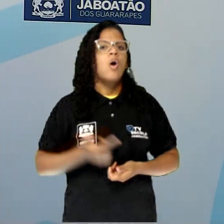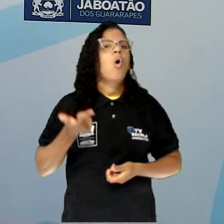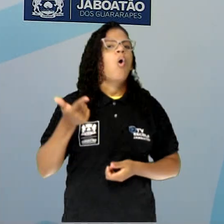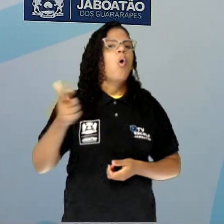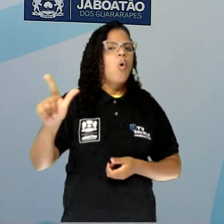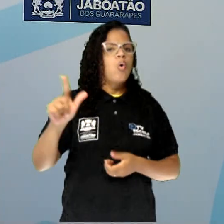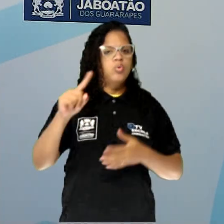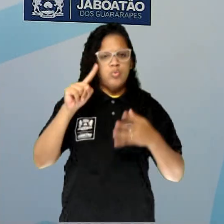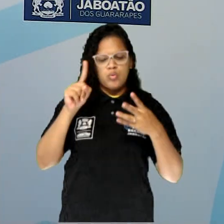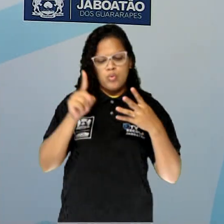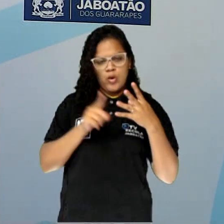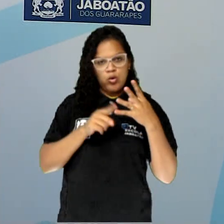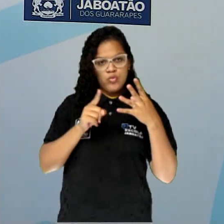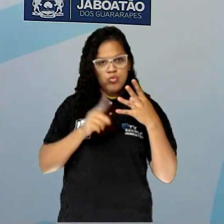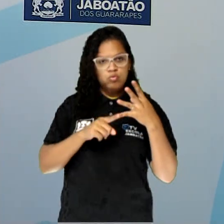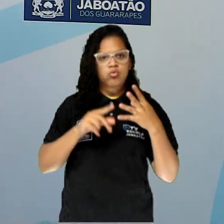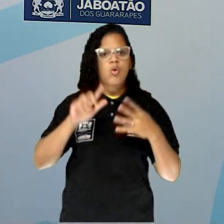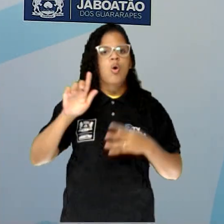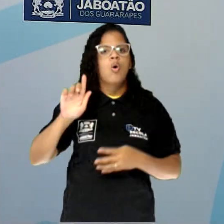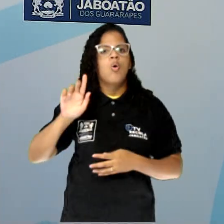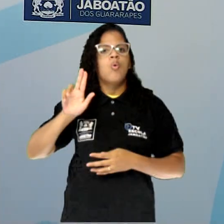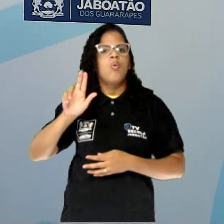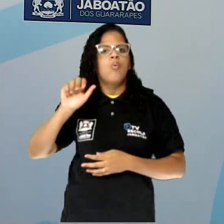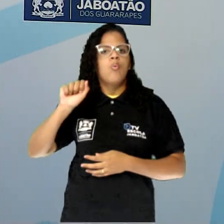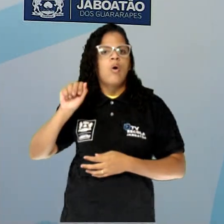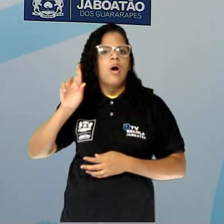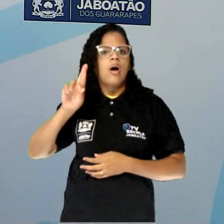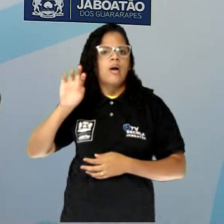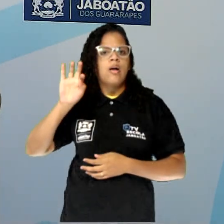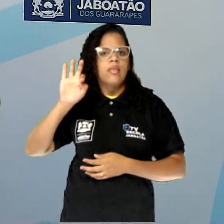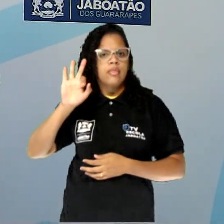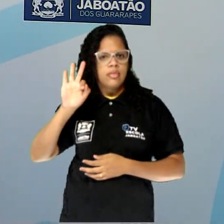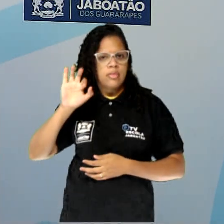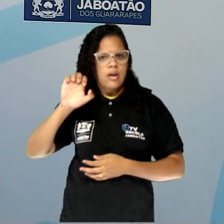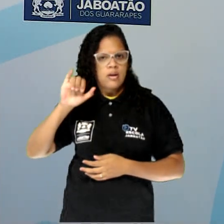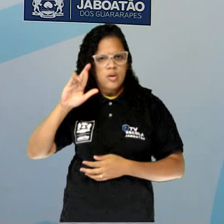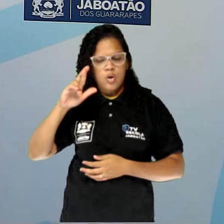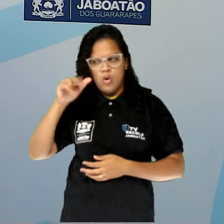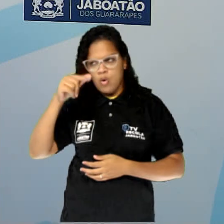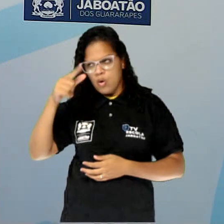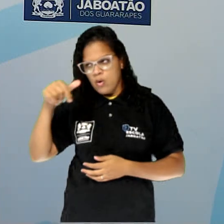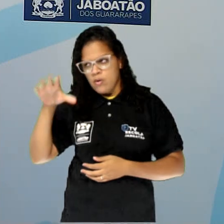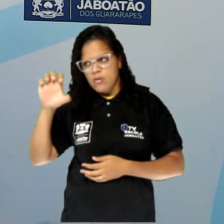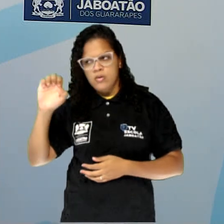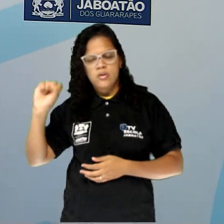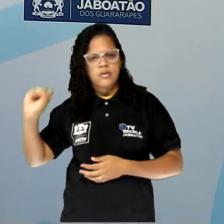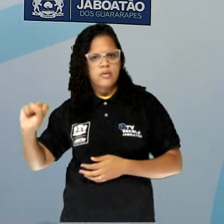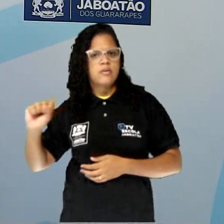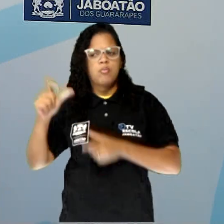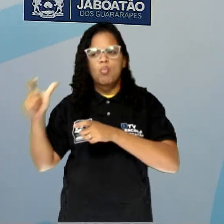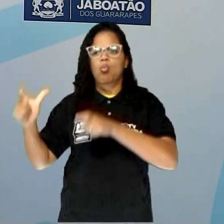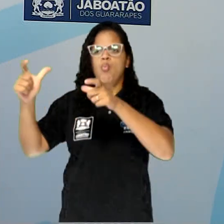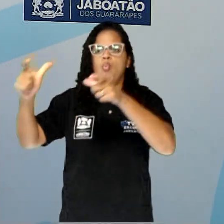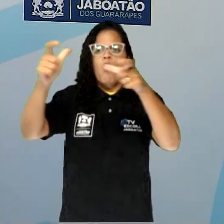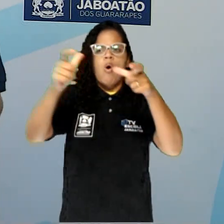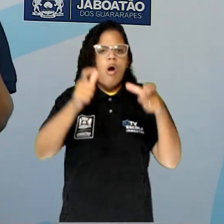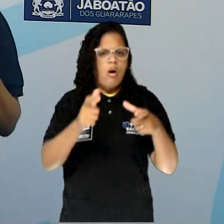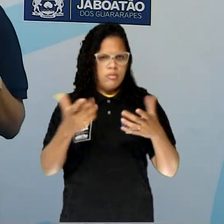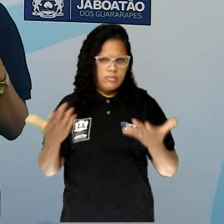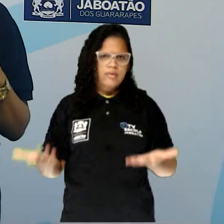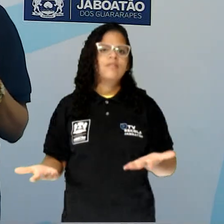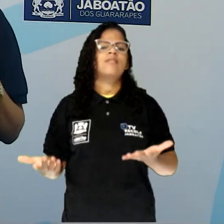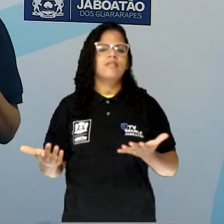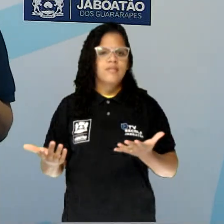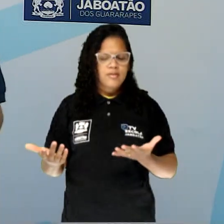todos os bairros, são os quarteirões. Os bairros, eles são divididos em quarteirões, em quadras, tá certo? E isso